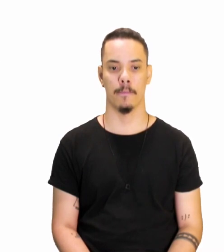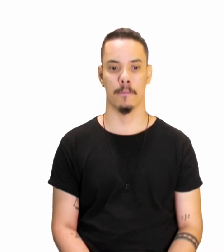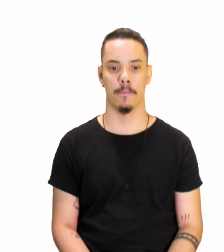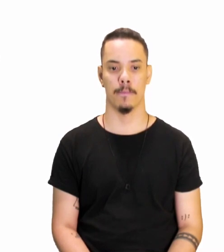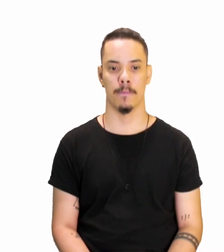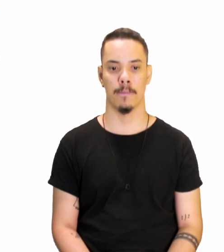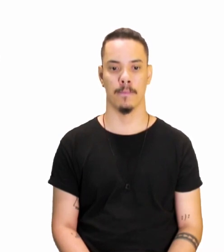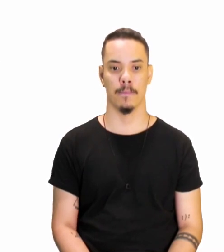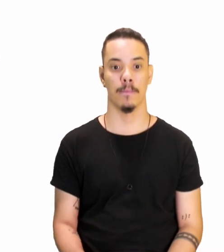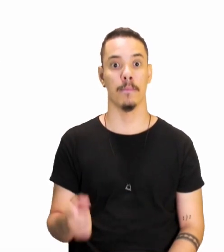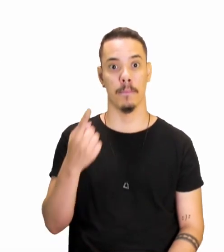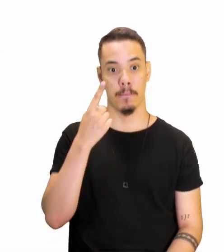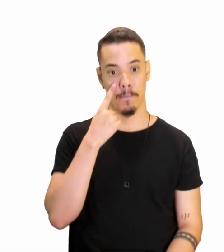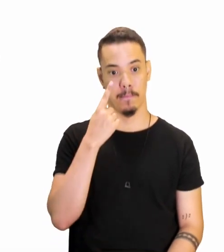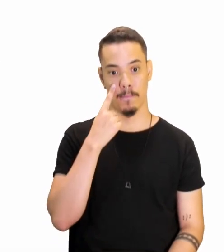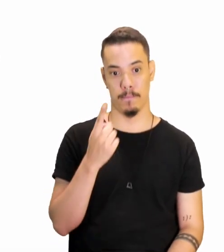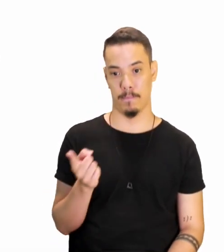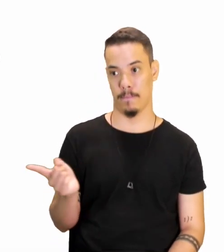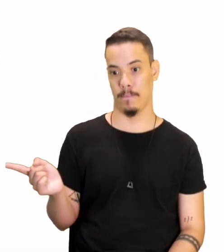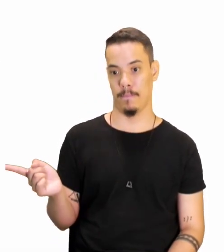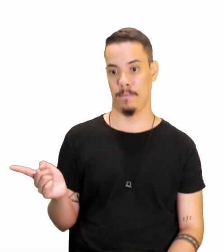Aqui para vocês nós temos o seguinte, ó.